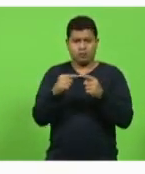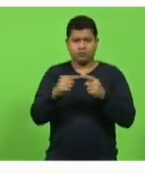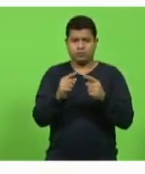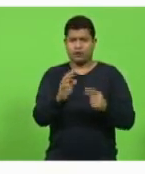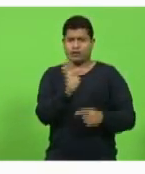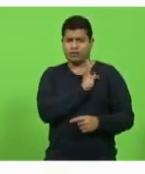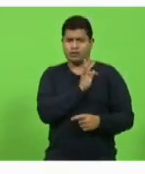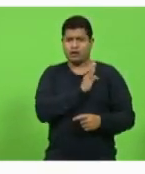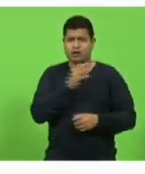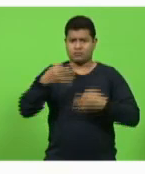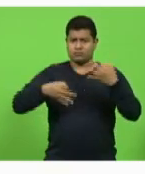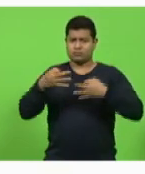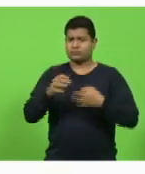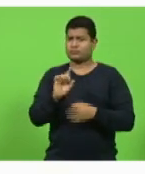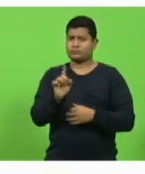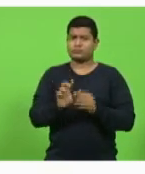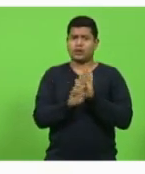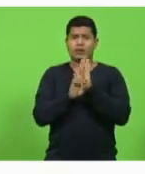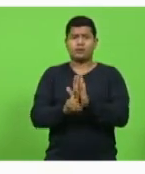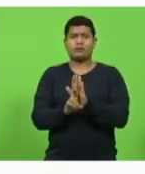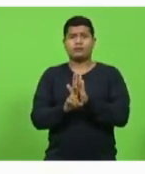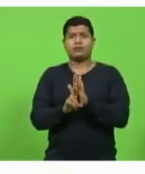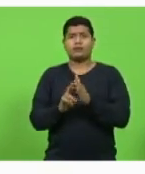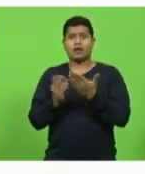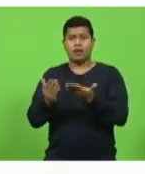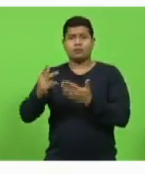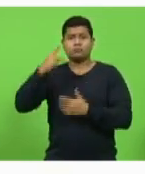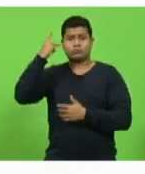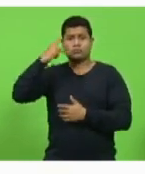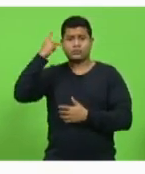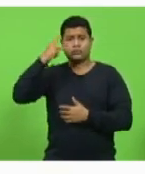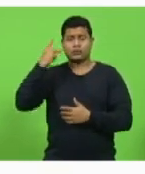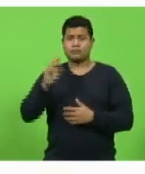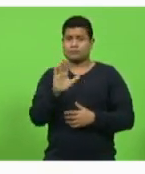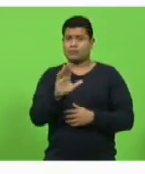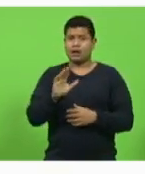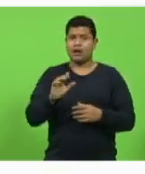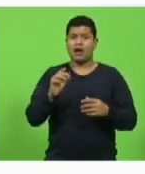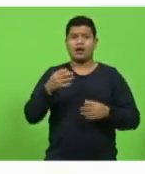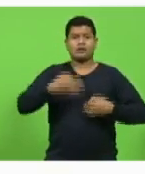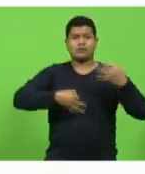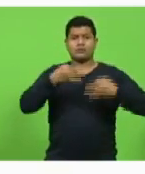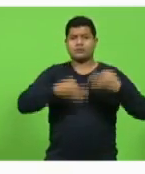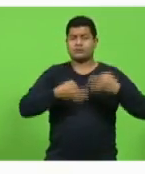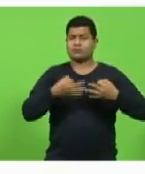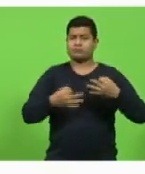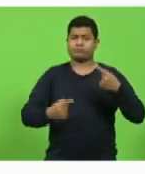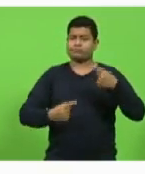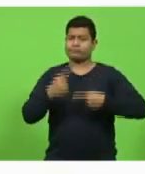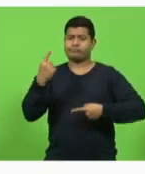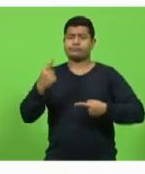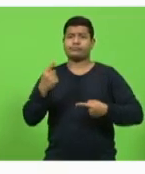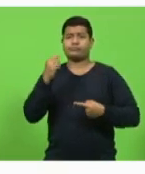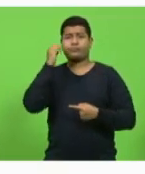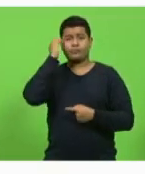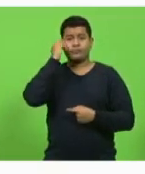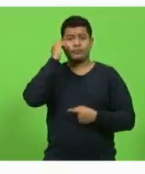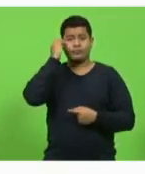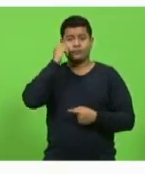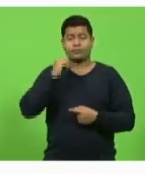Pode representar, sim, para a técnica política, mas para a jurídica ele não faz eco a qualquer tipo